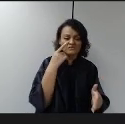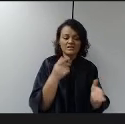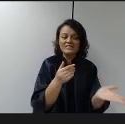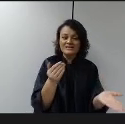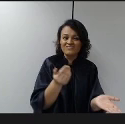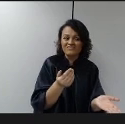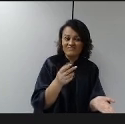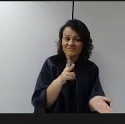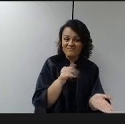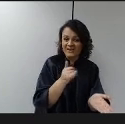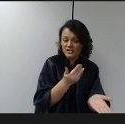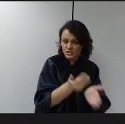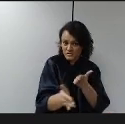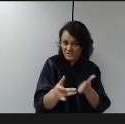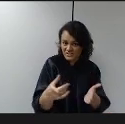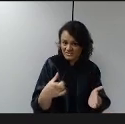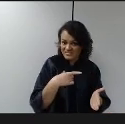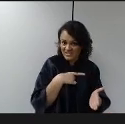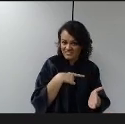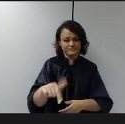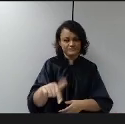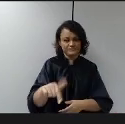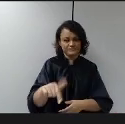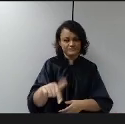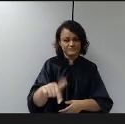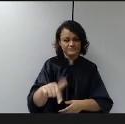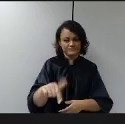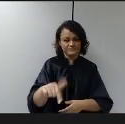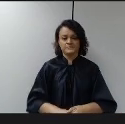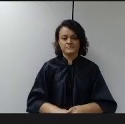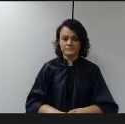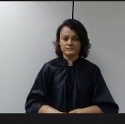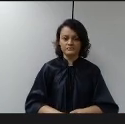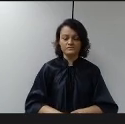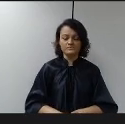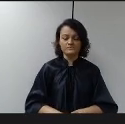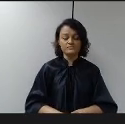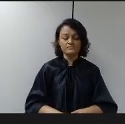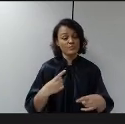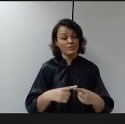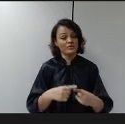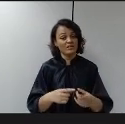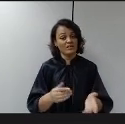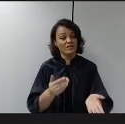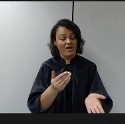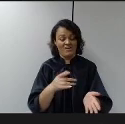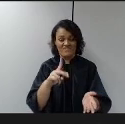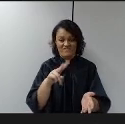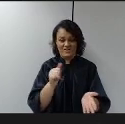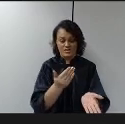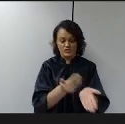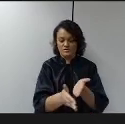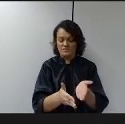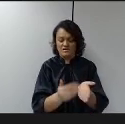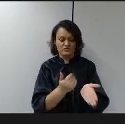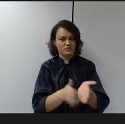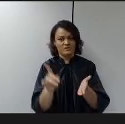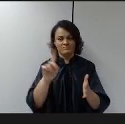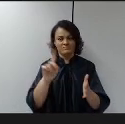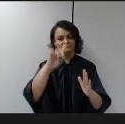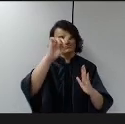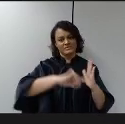dos excedentes, das vagas previstas em excedente, já que foram eliminados, Com efeito, é